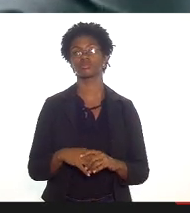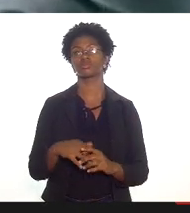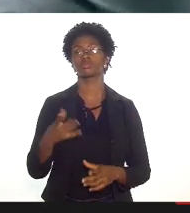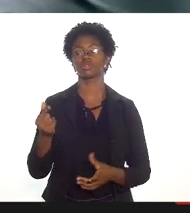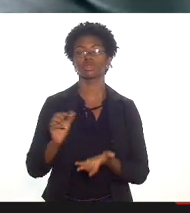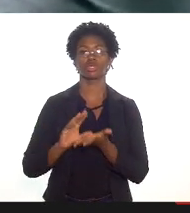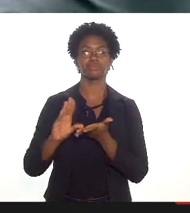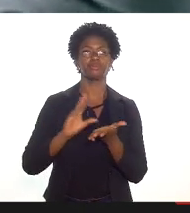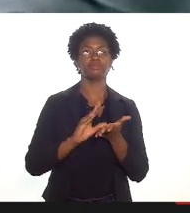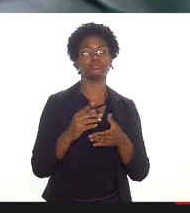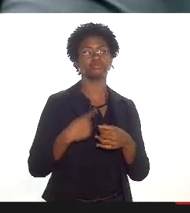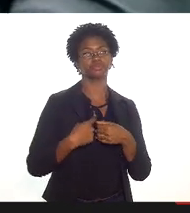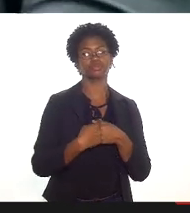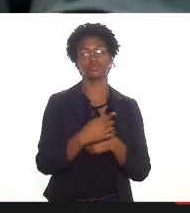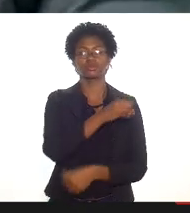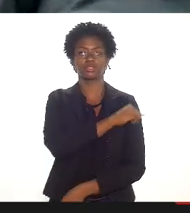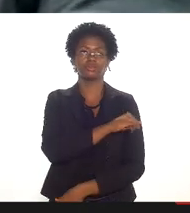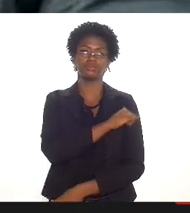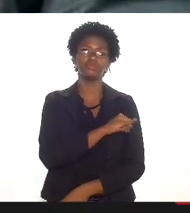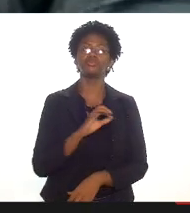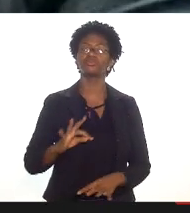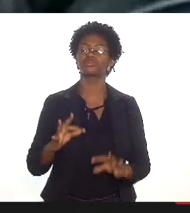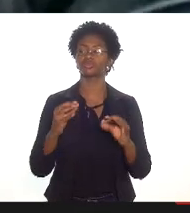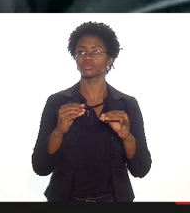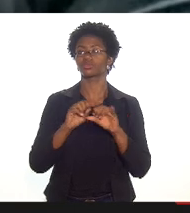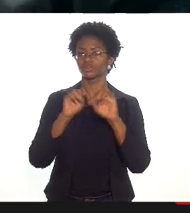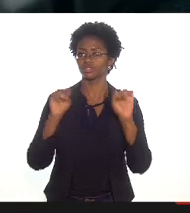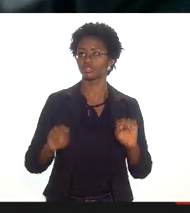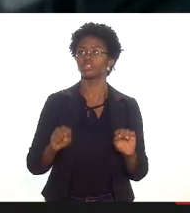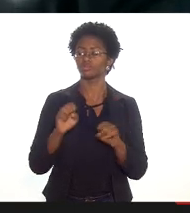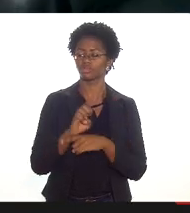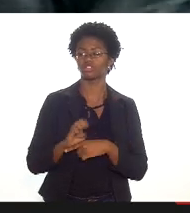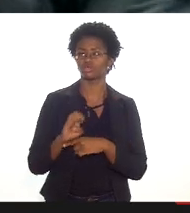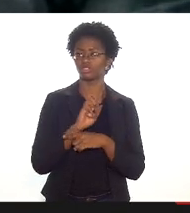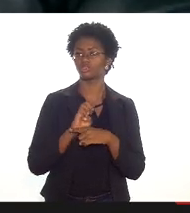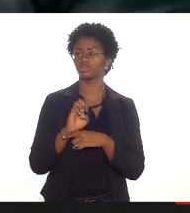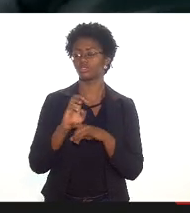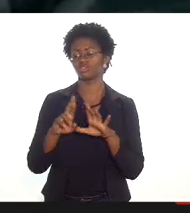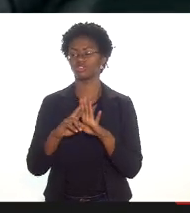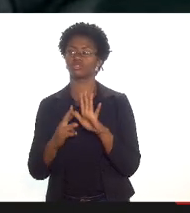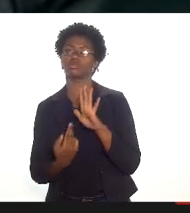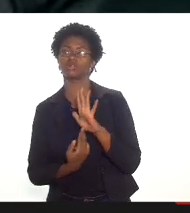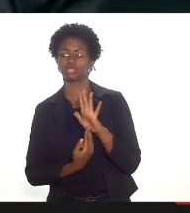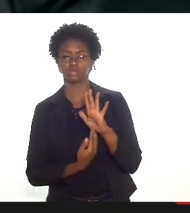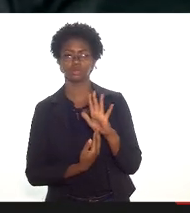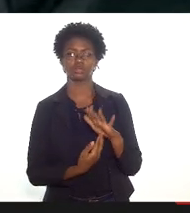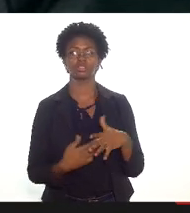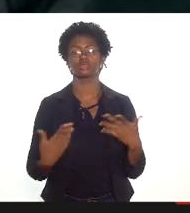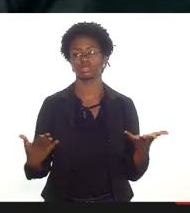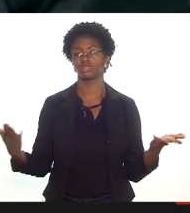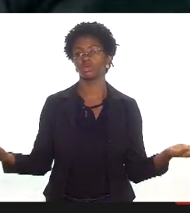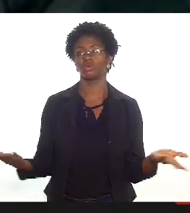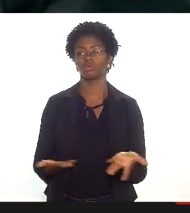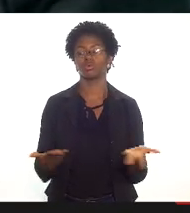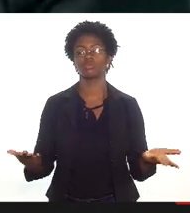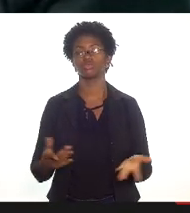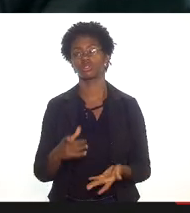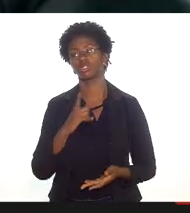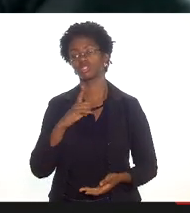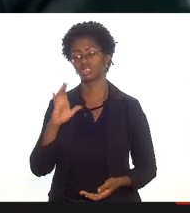Janeiro, elas estão hoje no sistema estadual de regulação, que hoje já tem algum nível